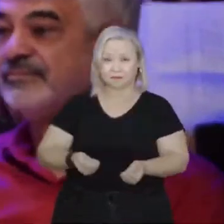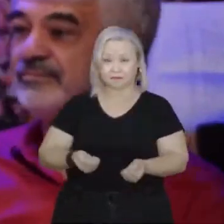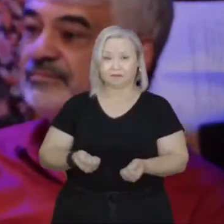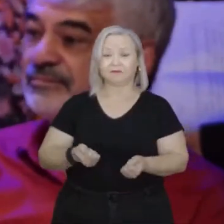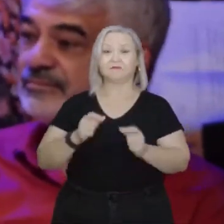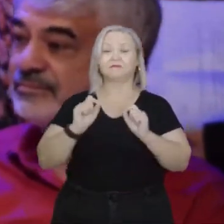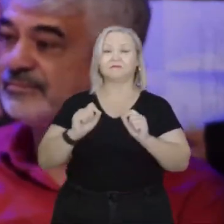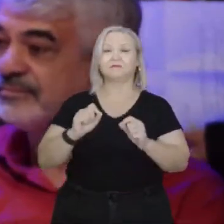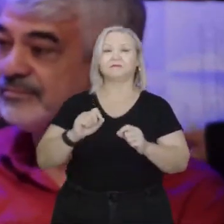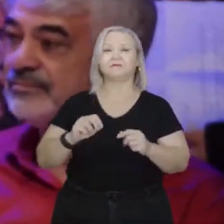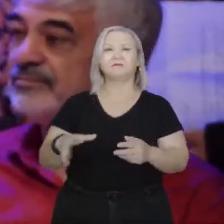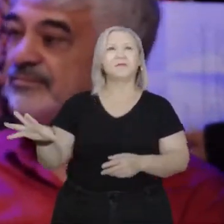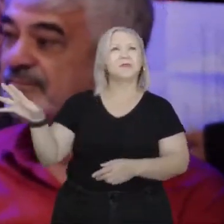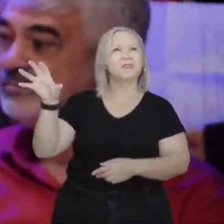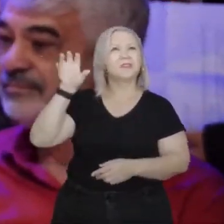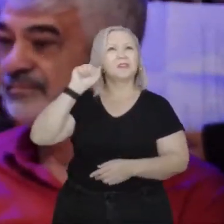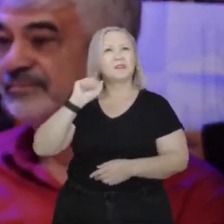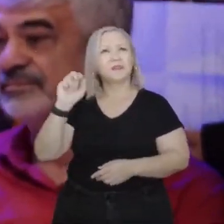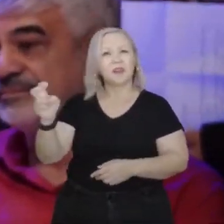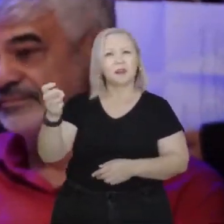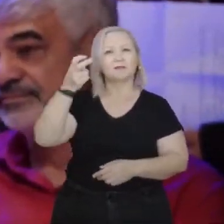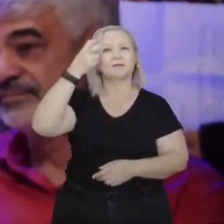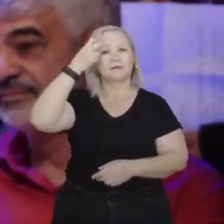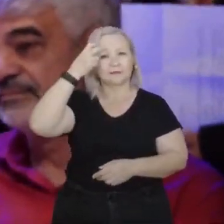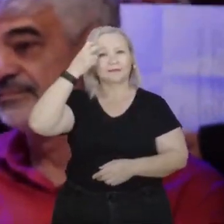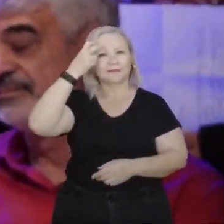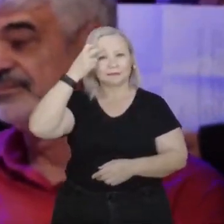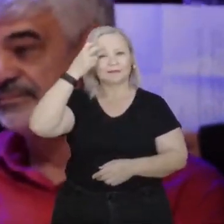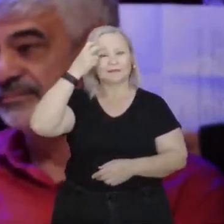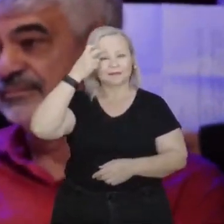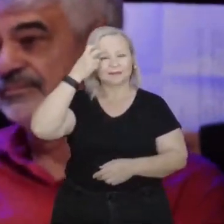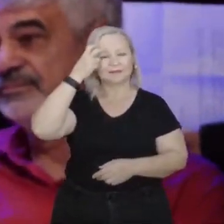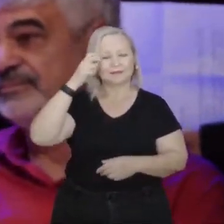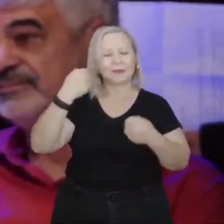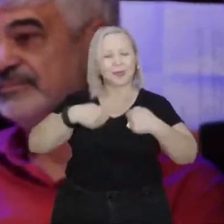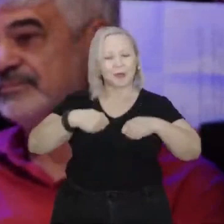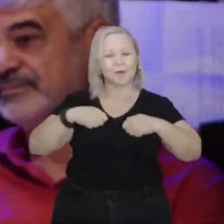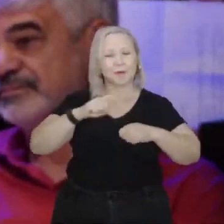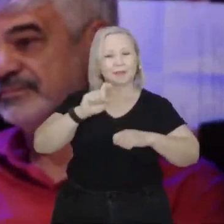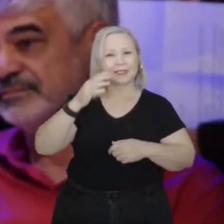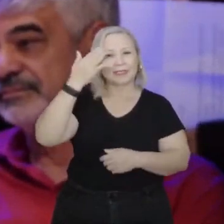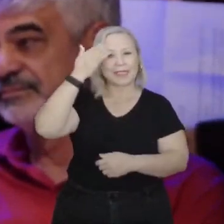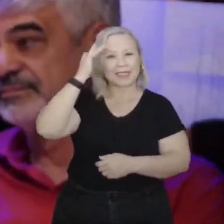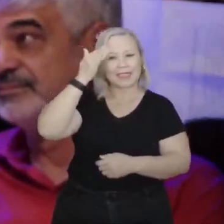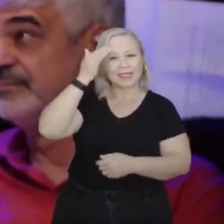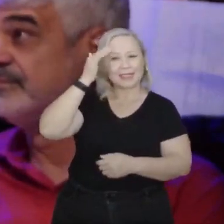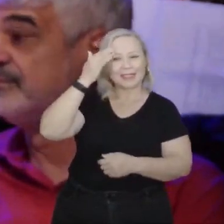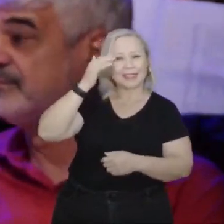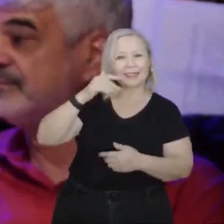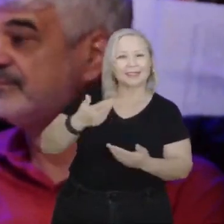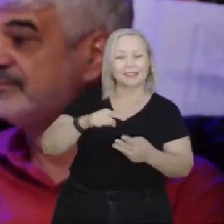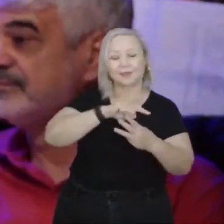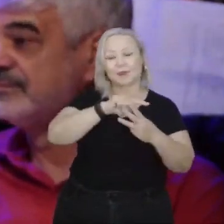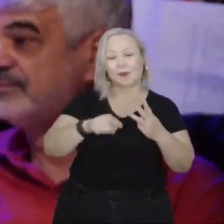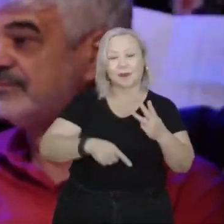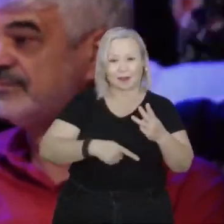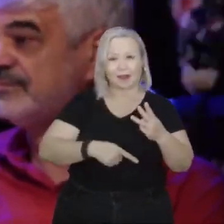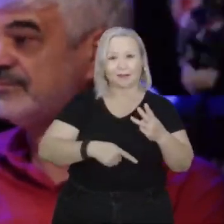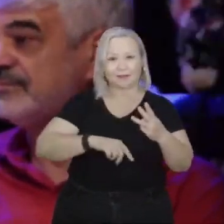A cultura, ela precisa ser entendida nas suas três dimensões. Na